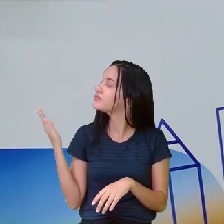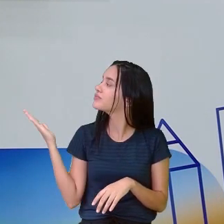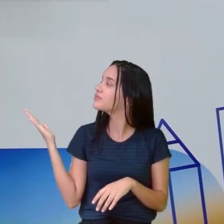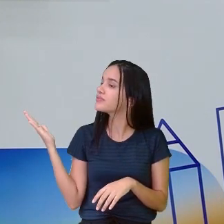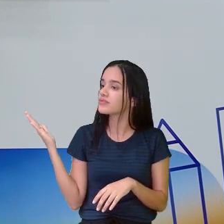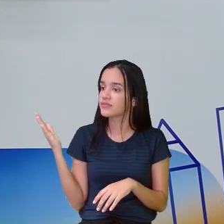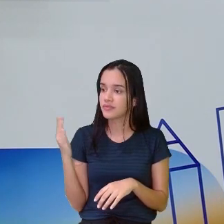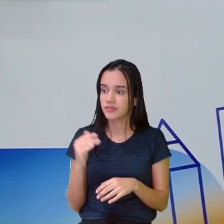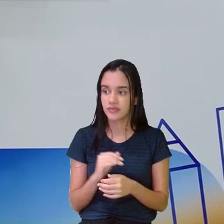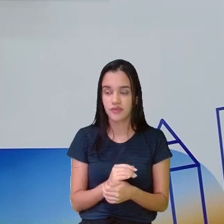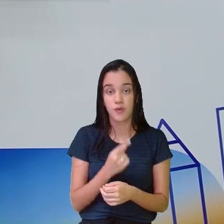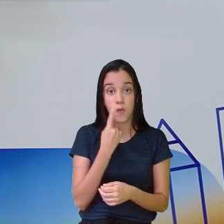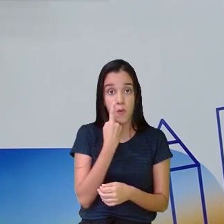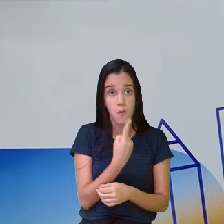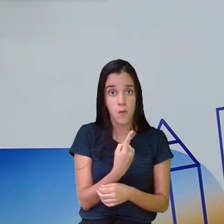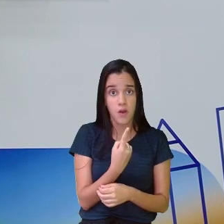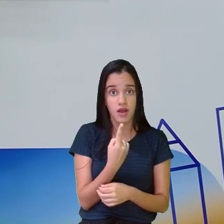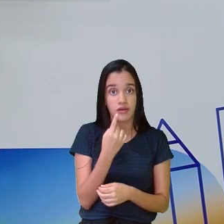Uma,